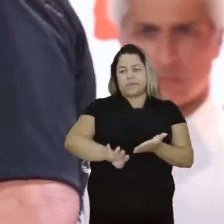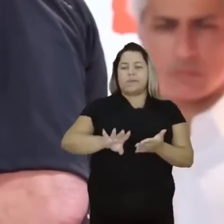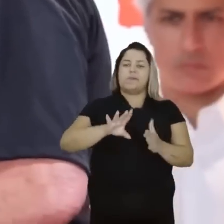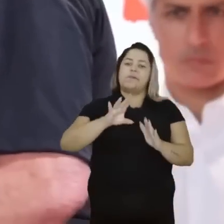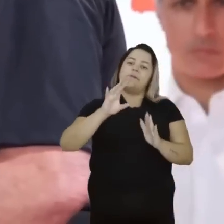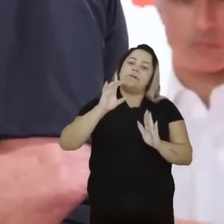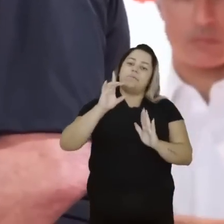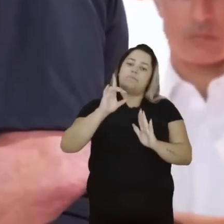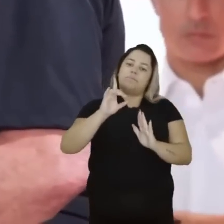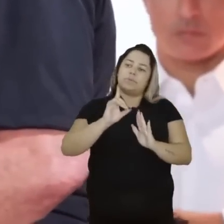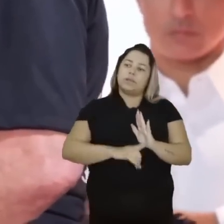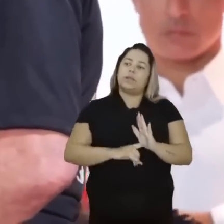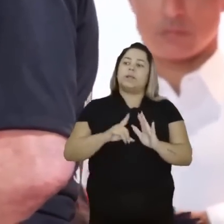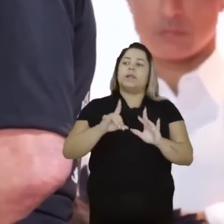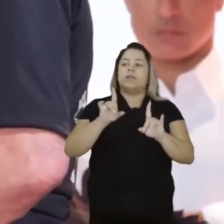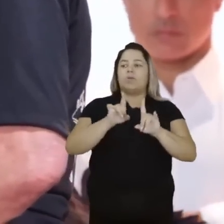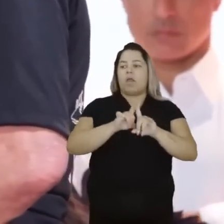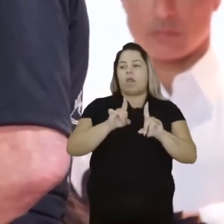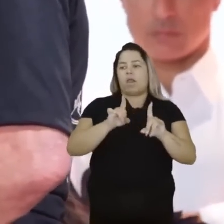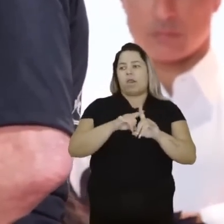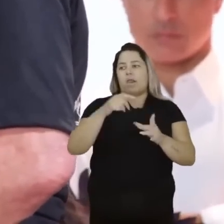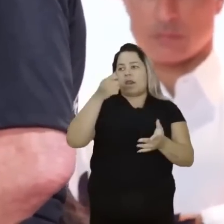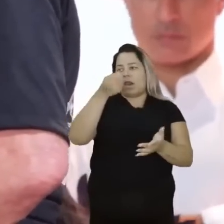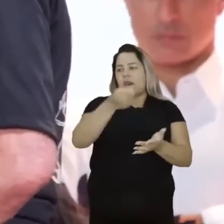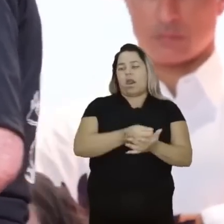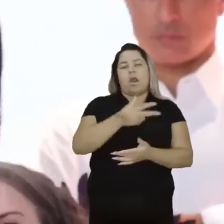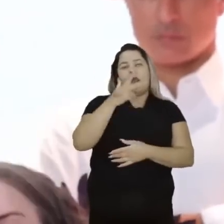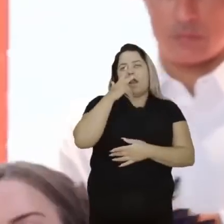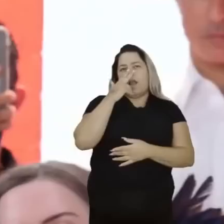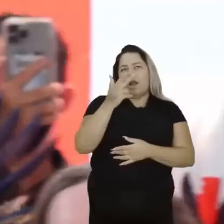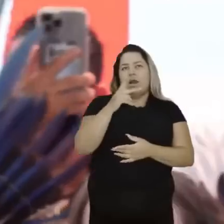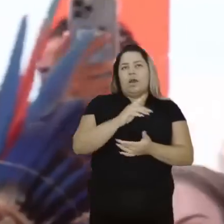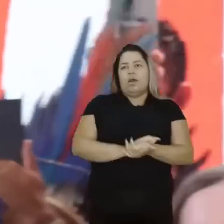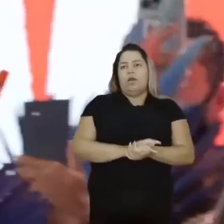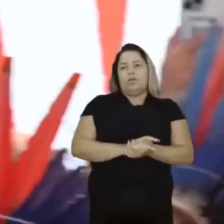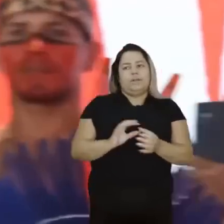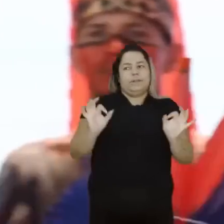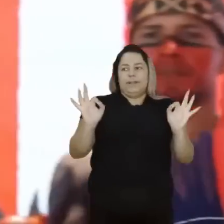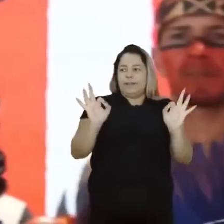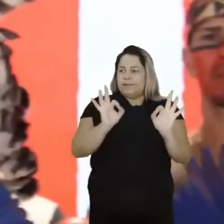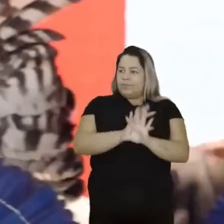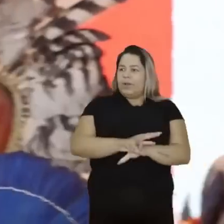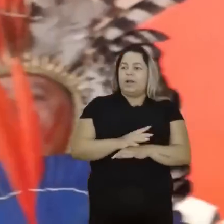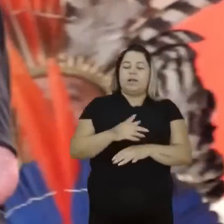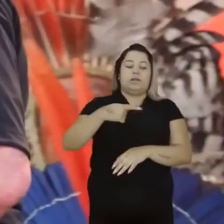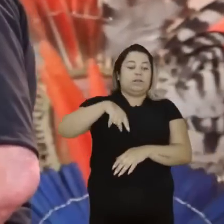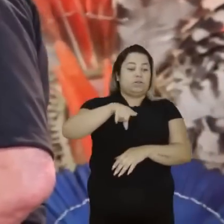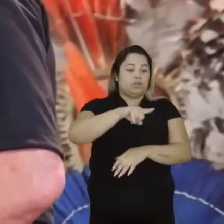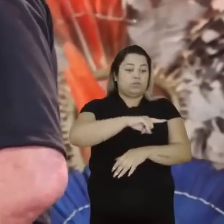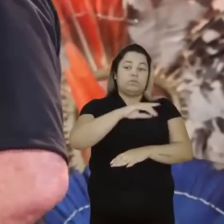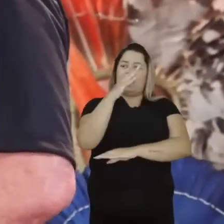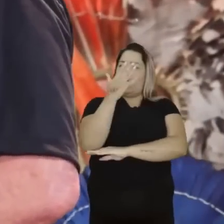decreto para dar direito àqueles que acham que tem que acabar com a nossa floresta e com a nossa